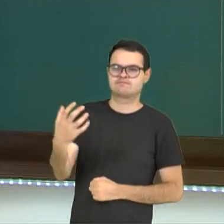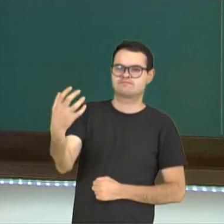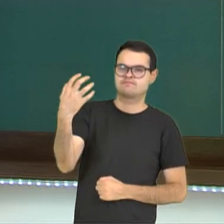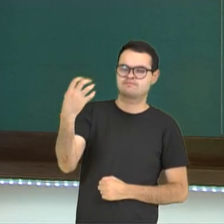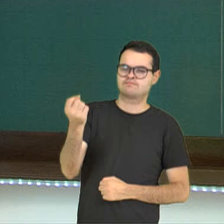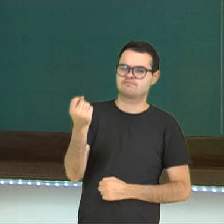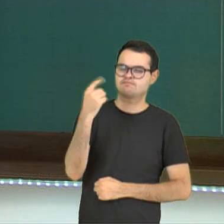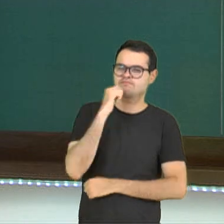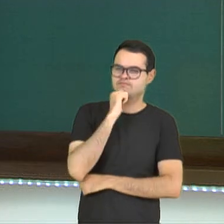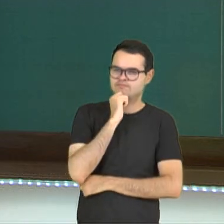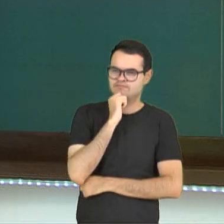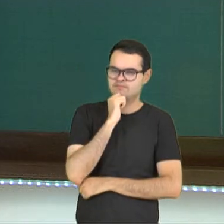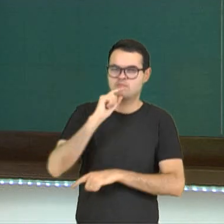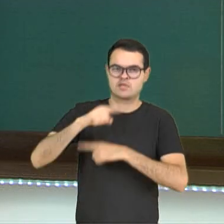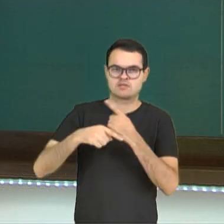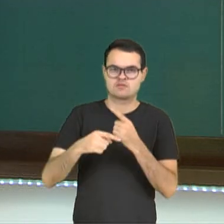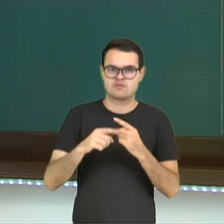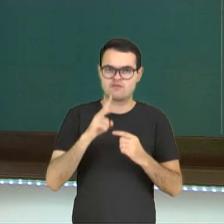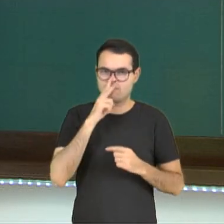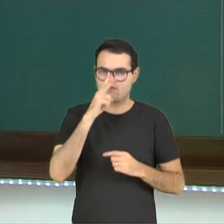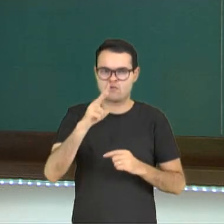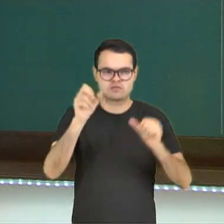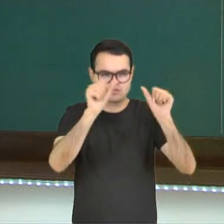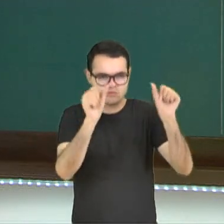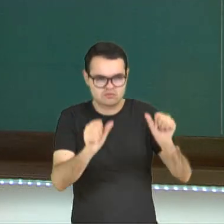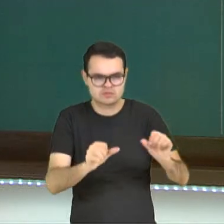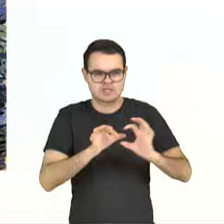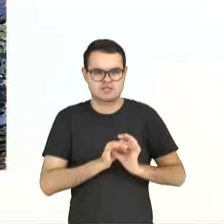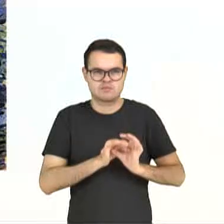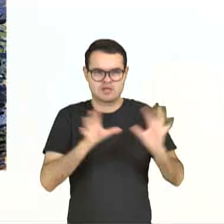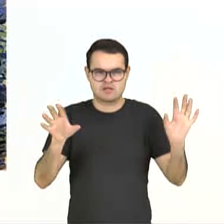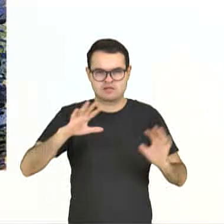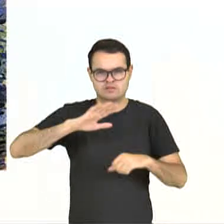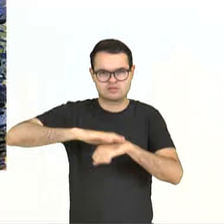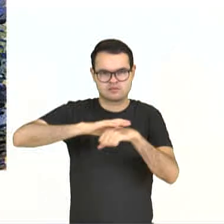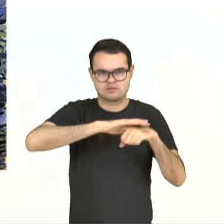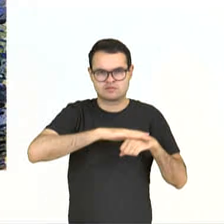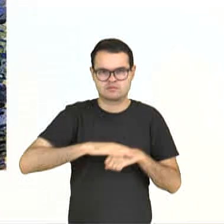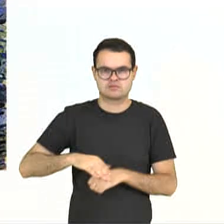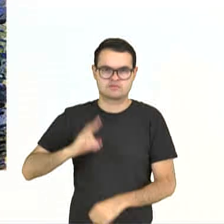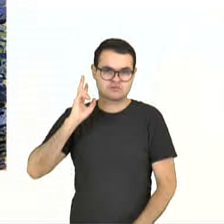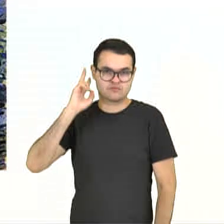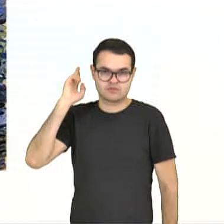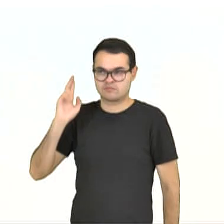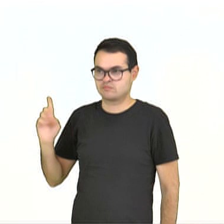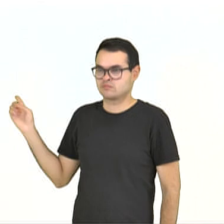experimentação, força da imagem, contorno, segurança, liberdade e cor. Uma obra do Van Gogh,